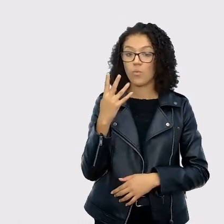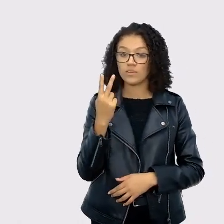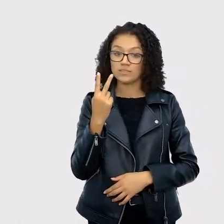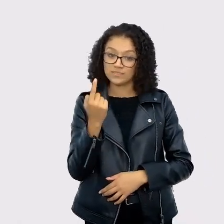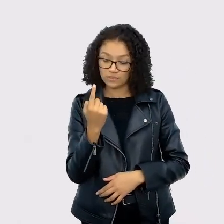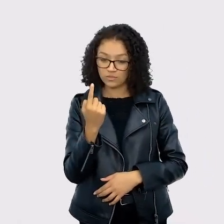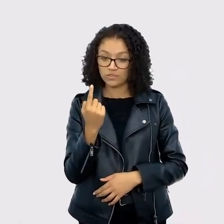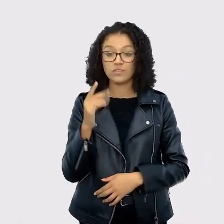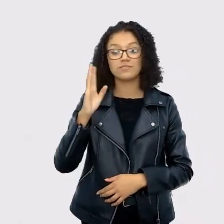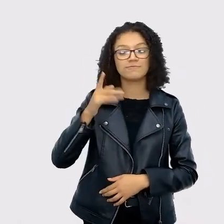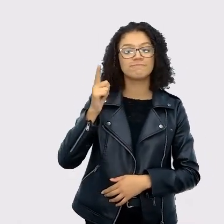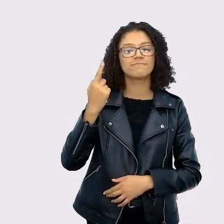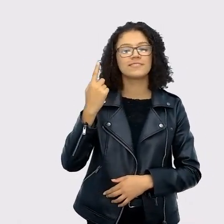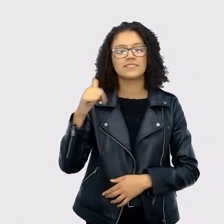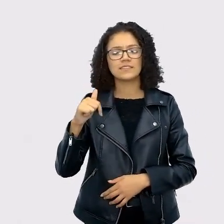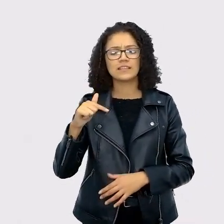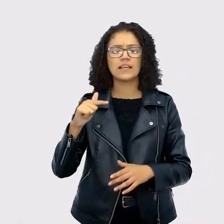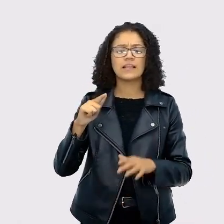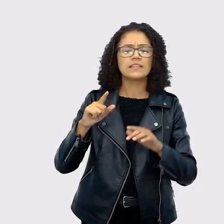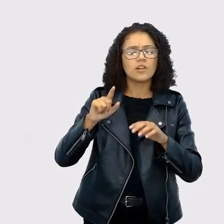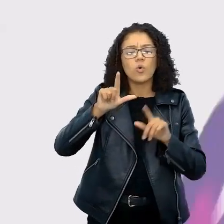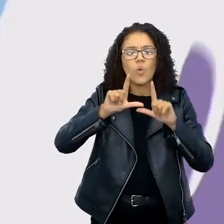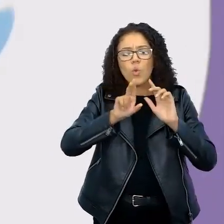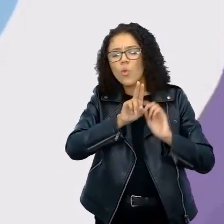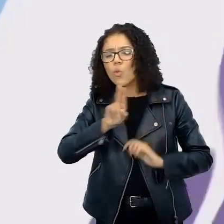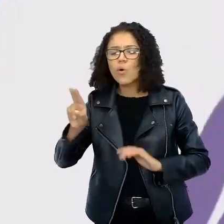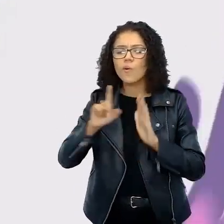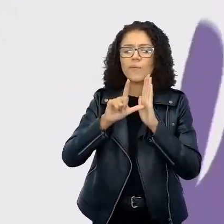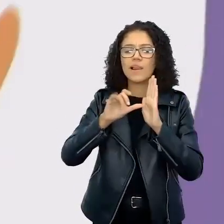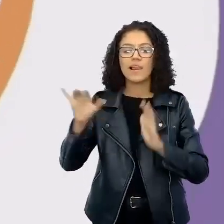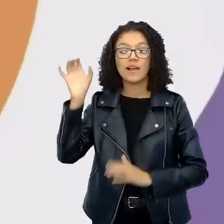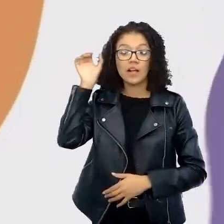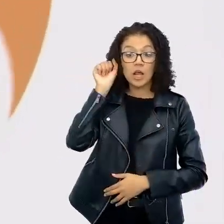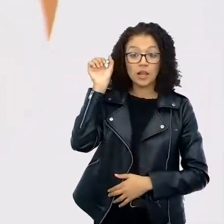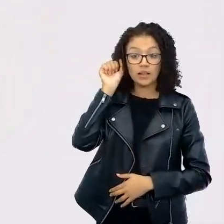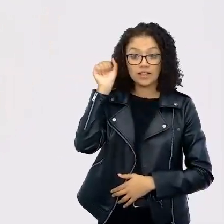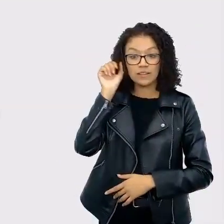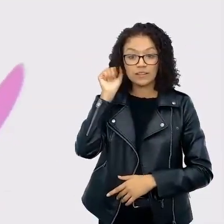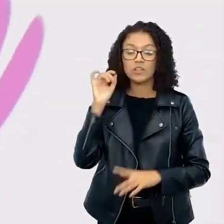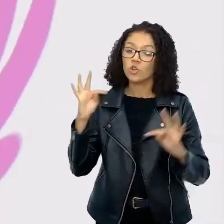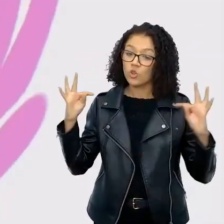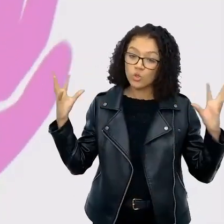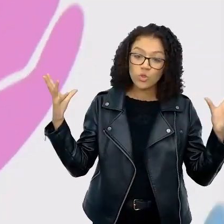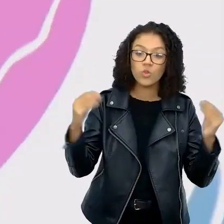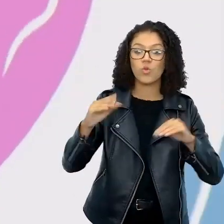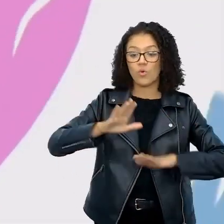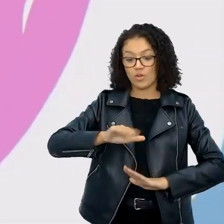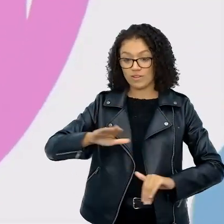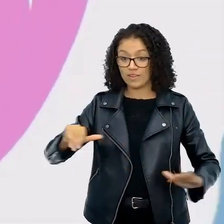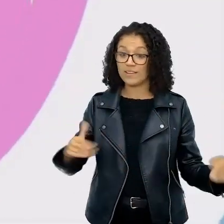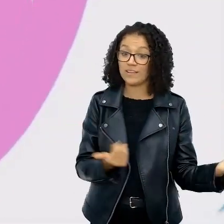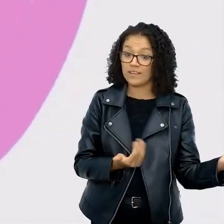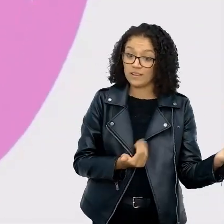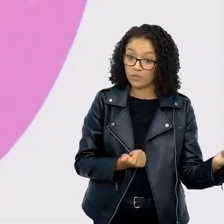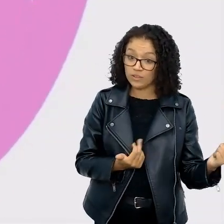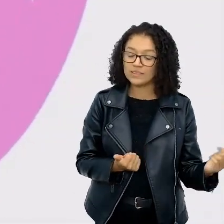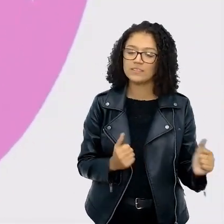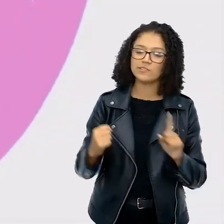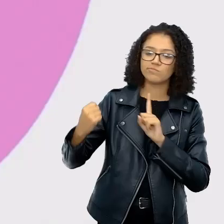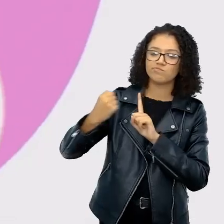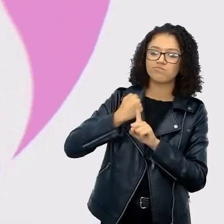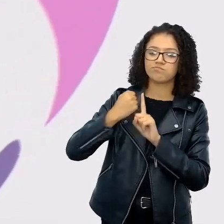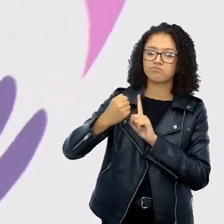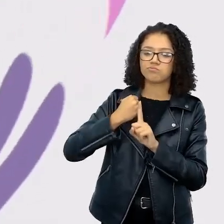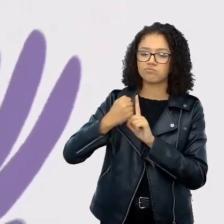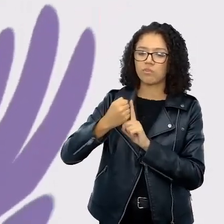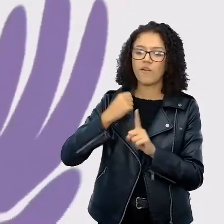2017, conhecida como Lei da Escuta Protegida, que busca organizar o atendimento de crianças e adolescentes, vítimas ou testemunhas de todas